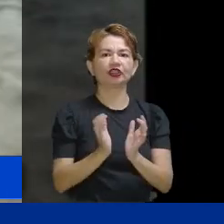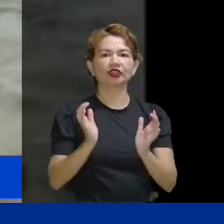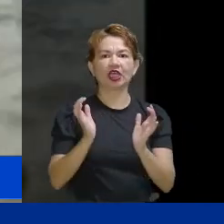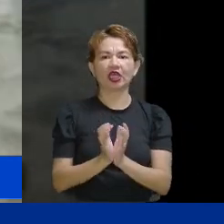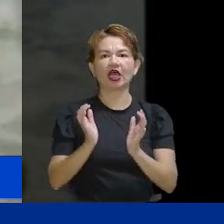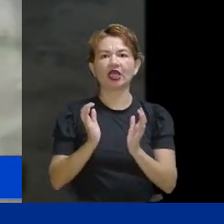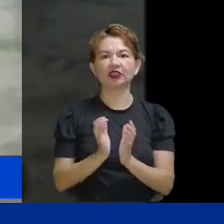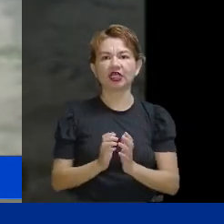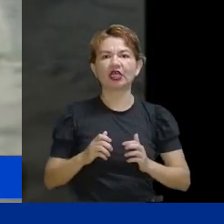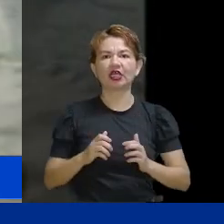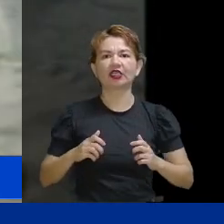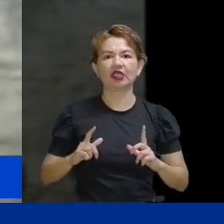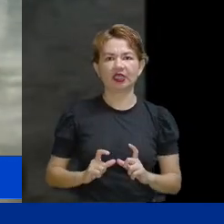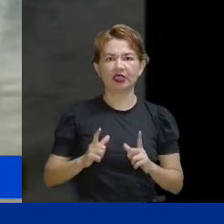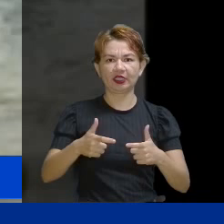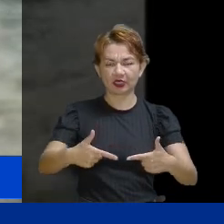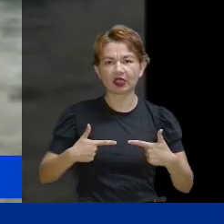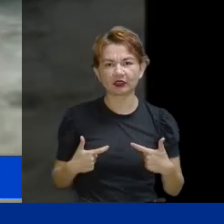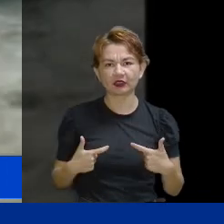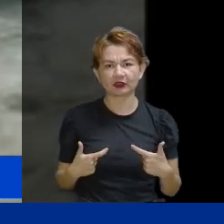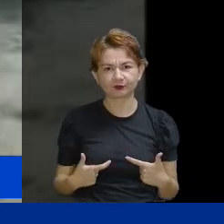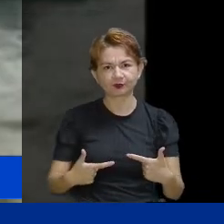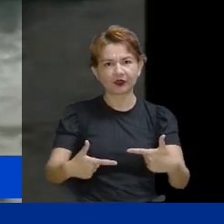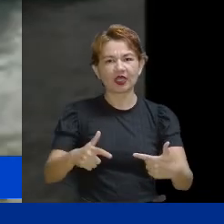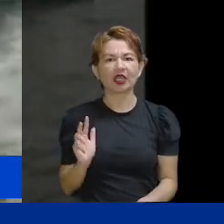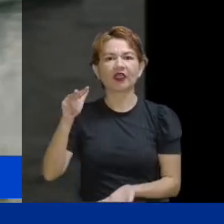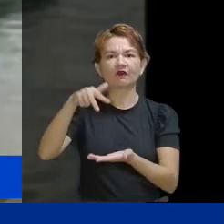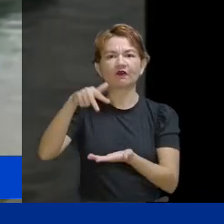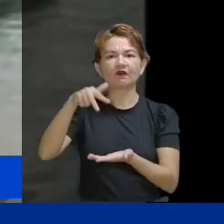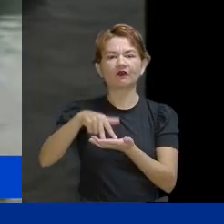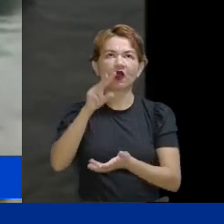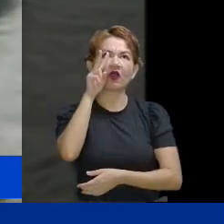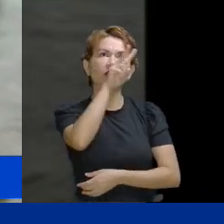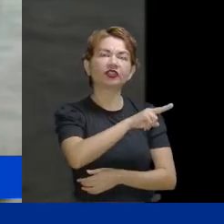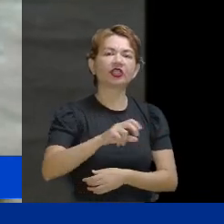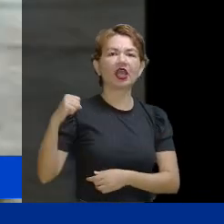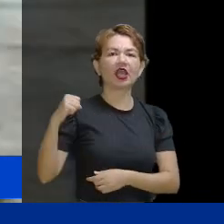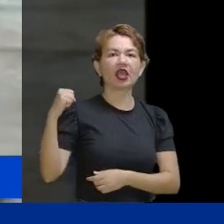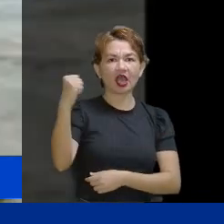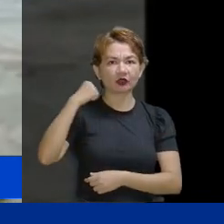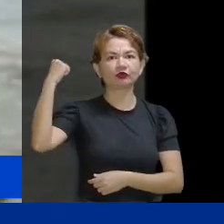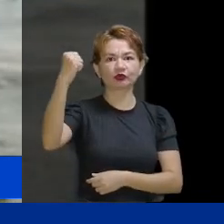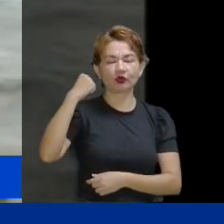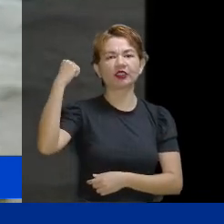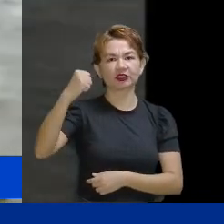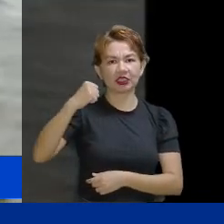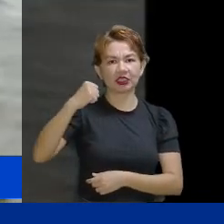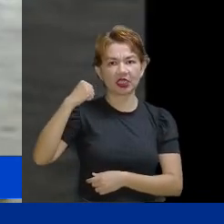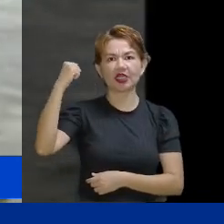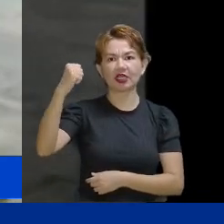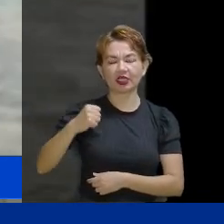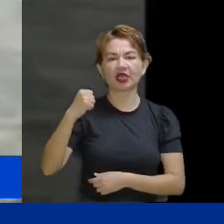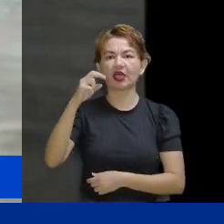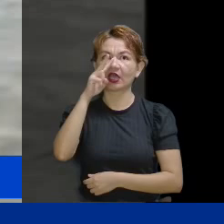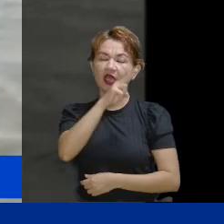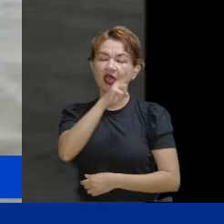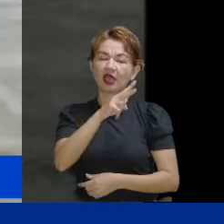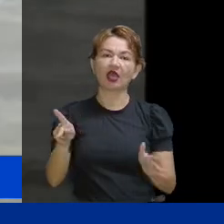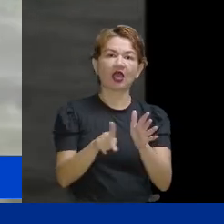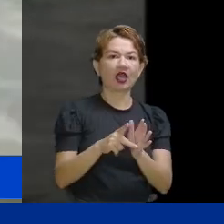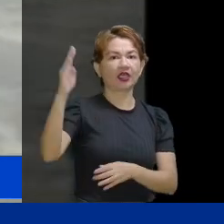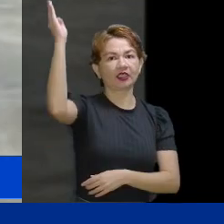descendente da raça guerreira, ergue forte, leal